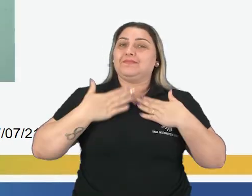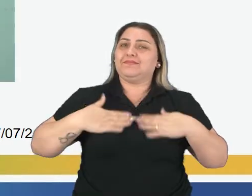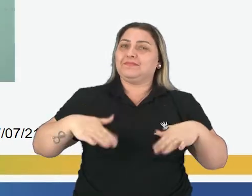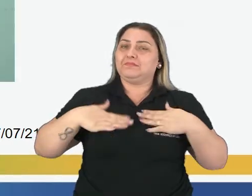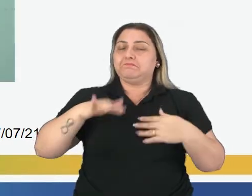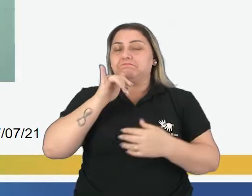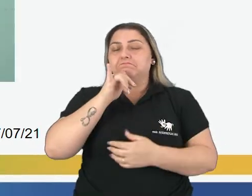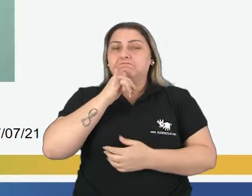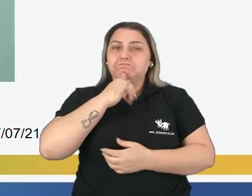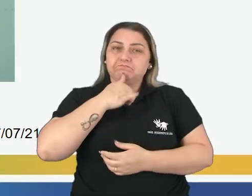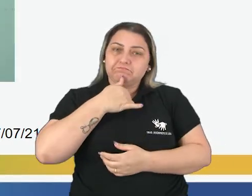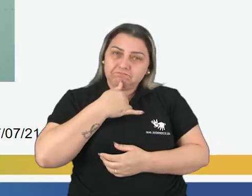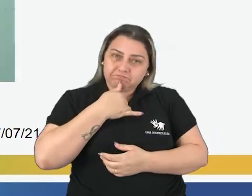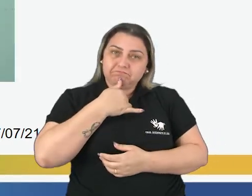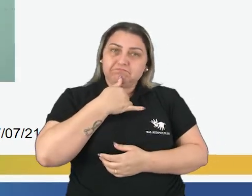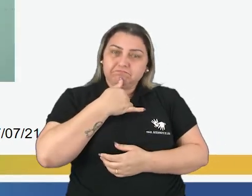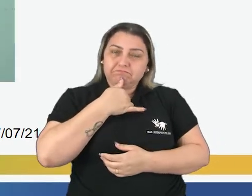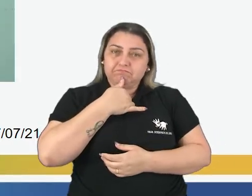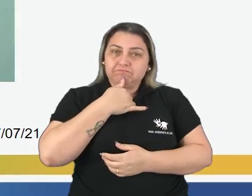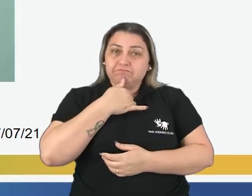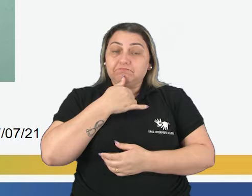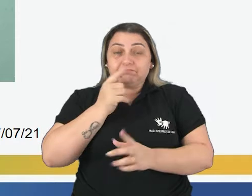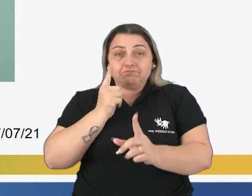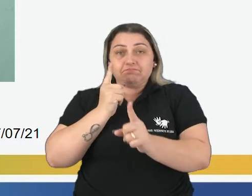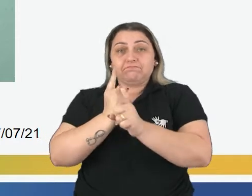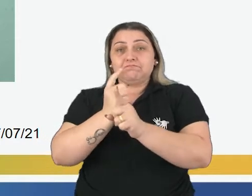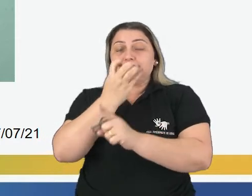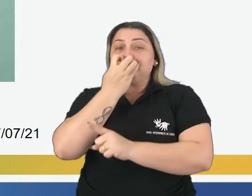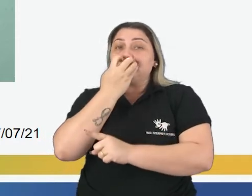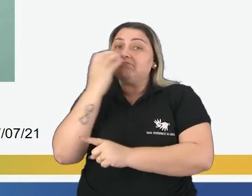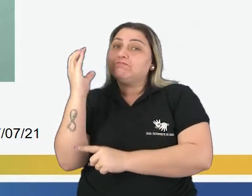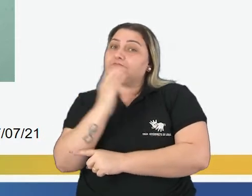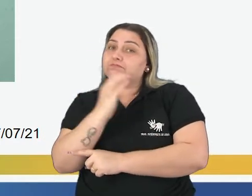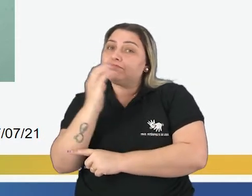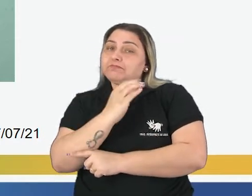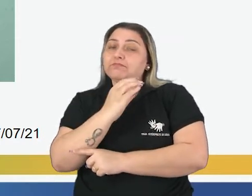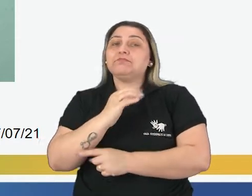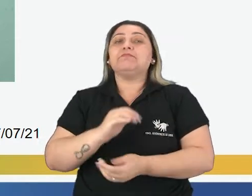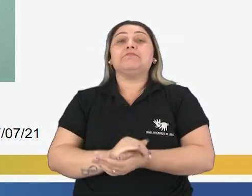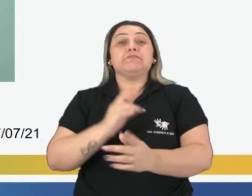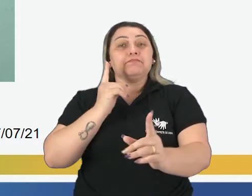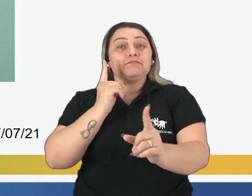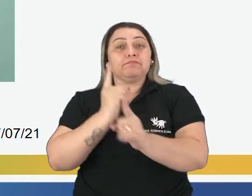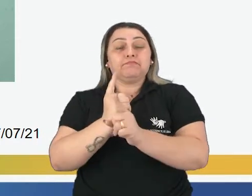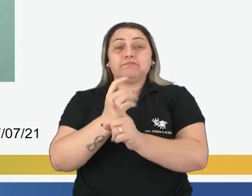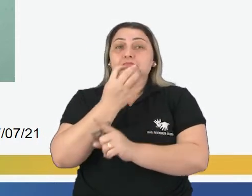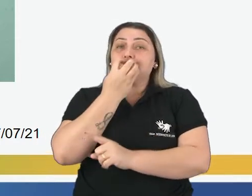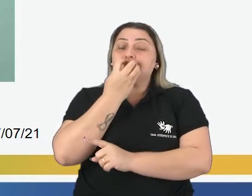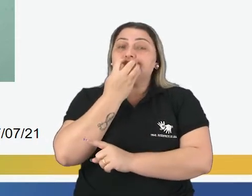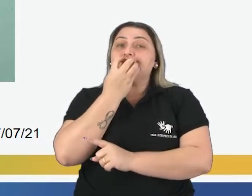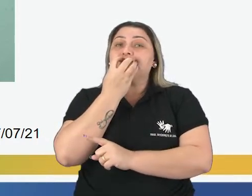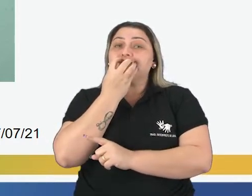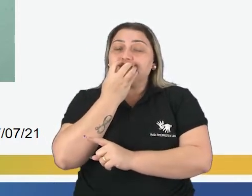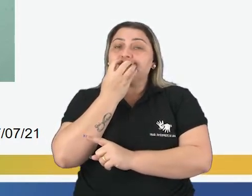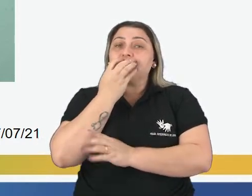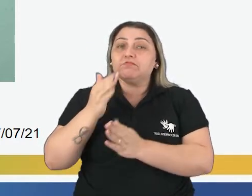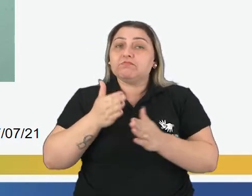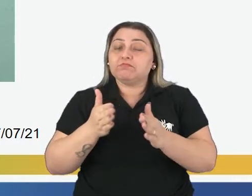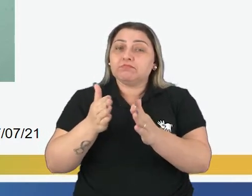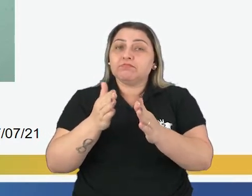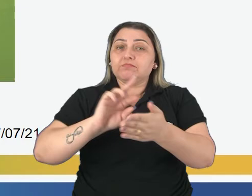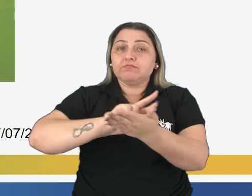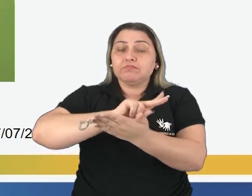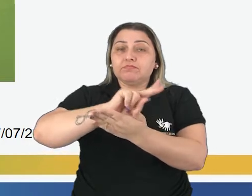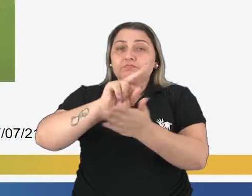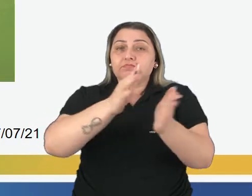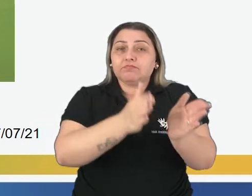Calma, não fica tão triste assim. Vamos achar o Skip logo logo. Para encontrar o Skip, vamos percorrer um caminho com